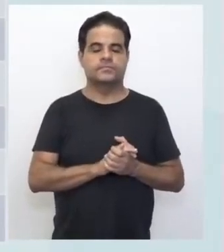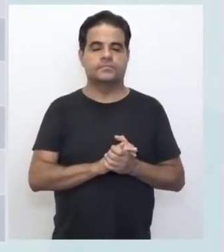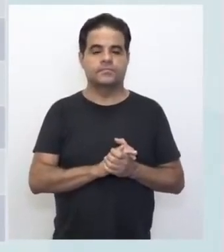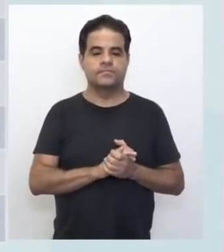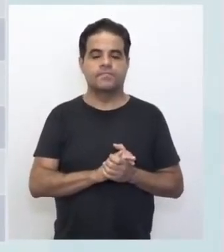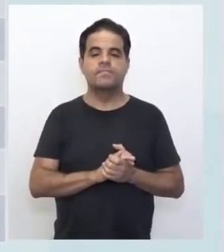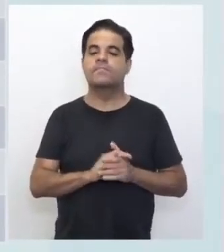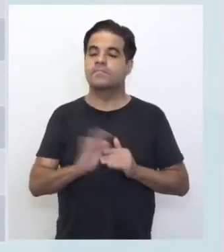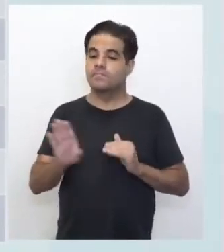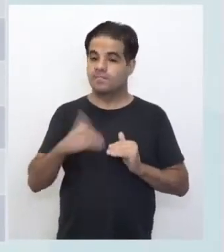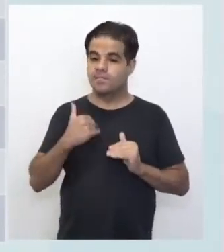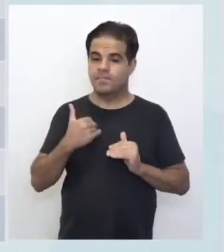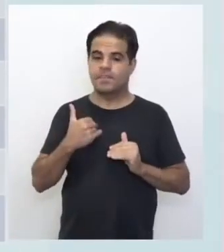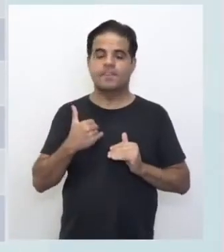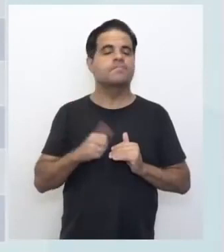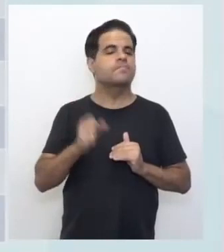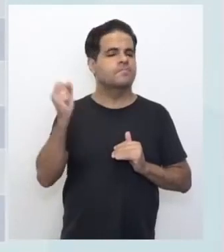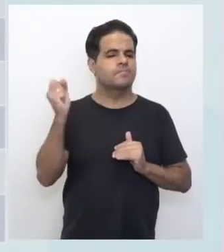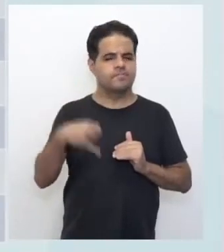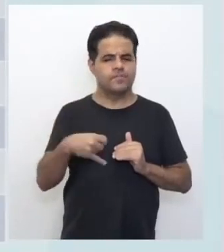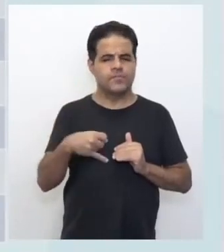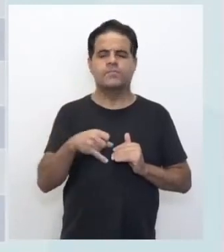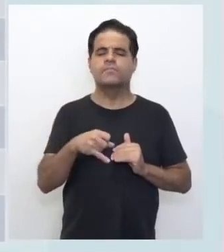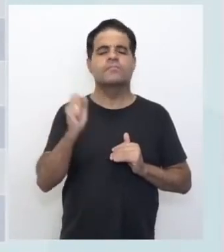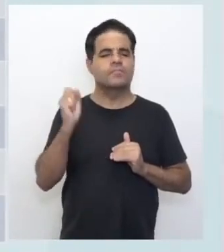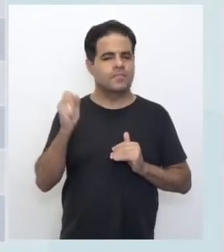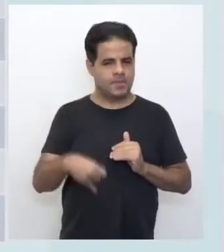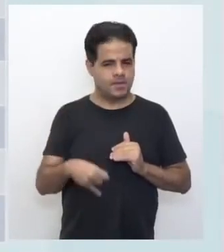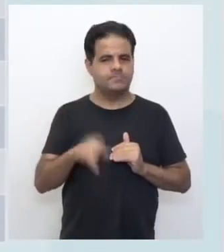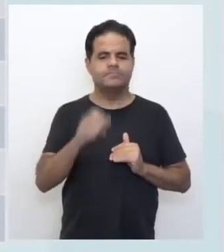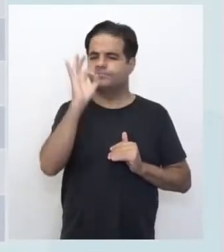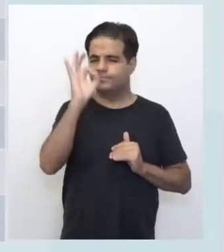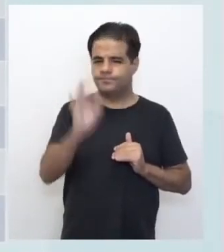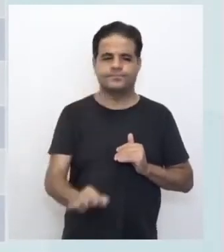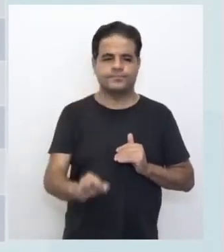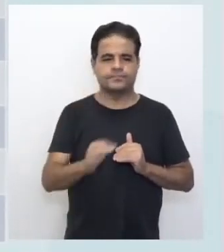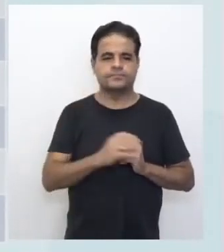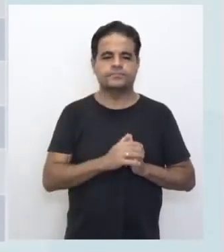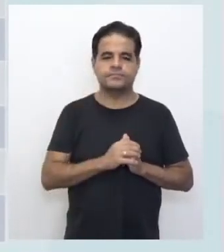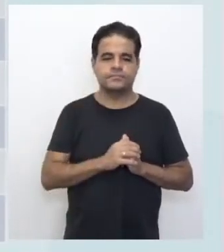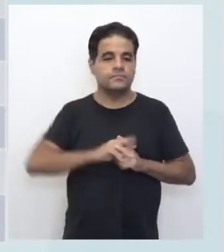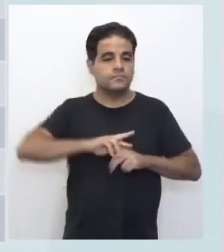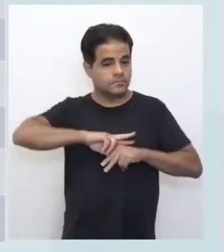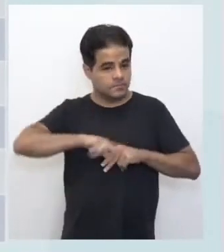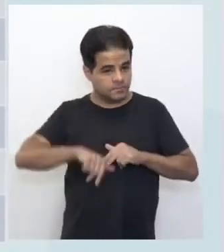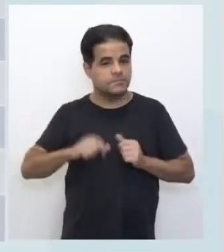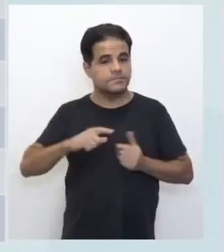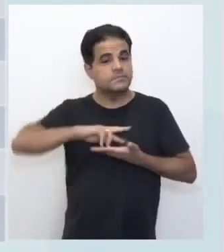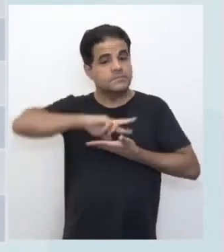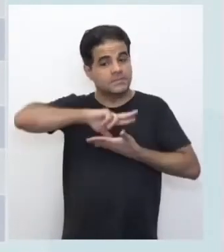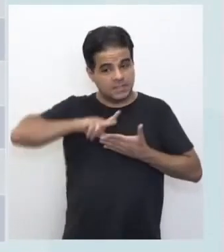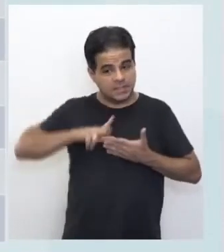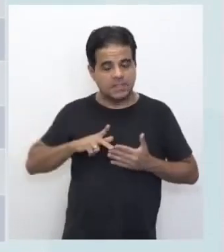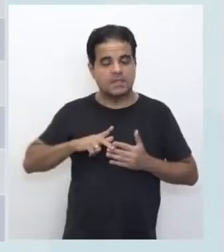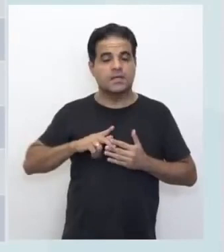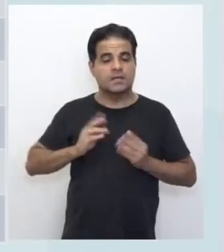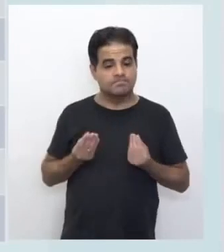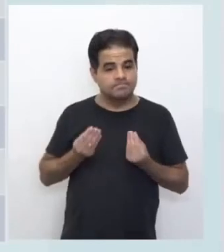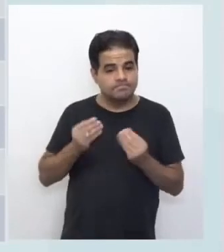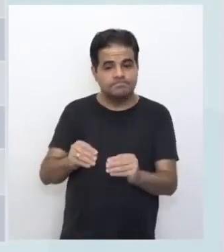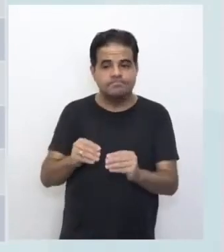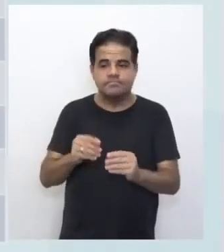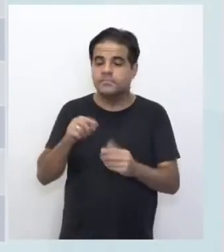Mandaram? Sim. Sim, com certeza. O adjetivo ele tem o papel de caracterizar mesmo, de